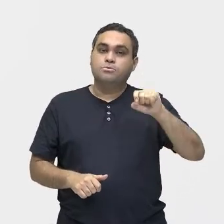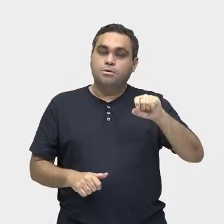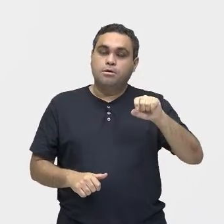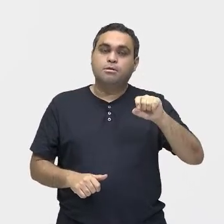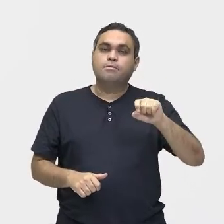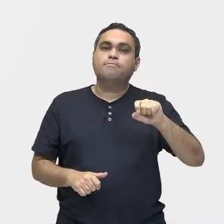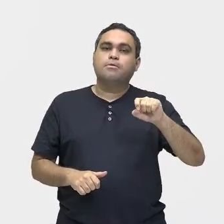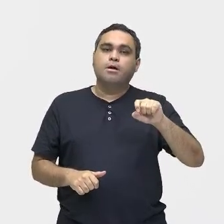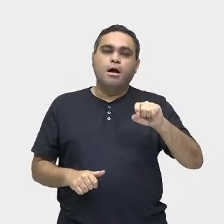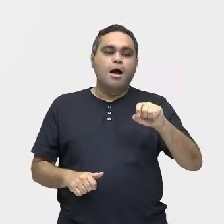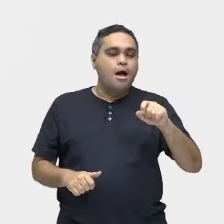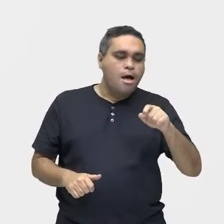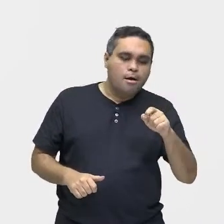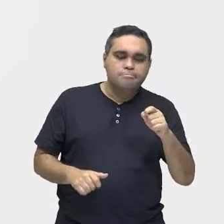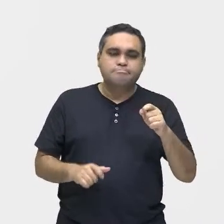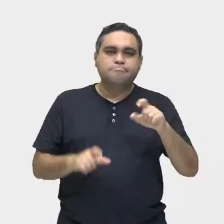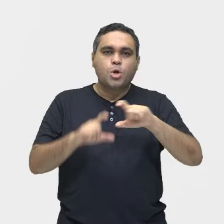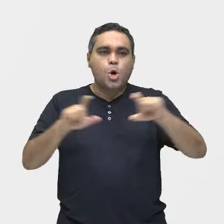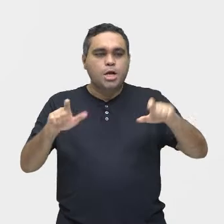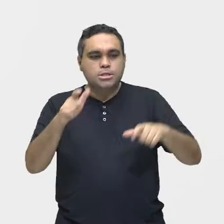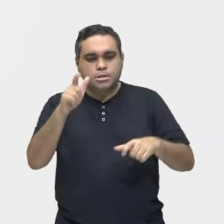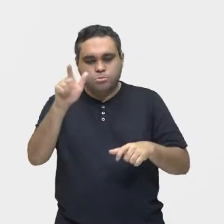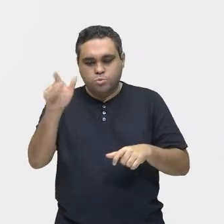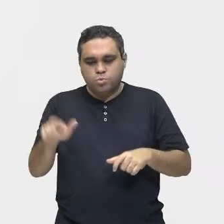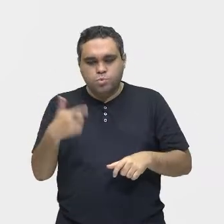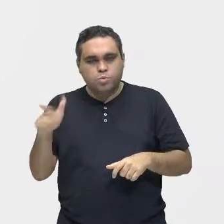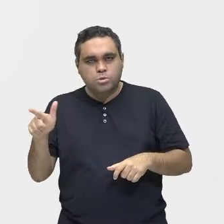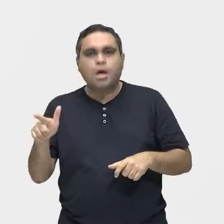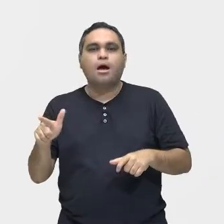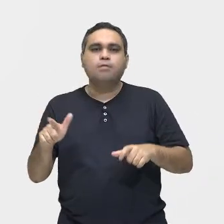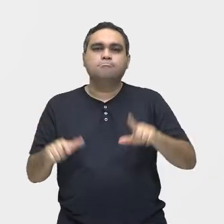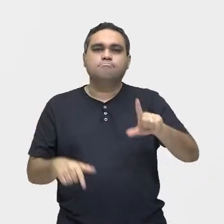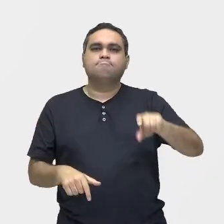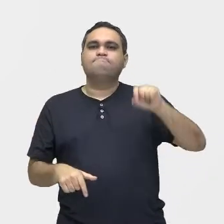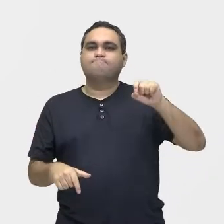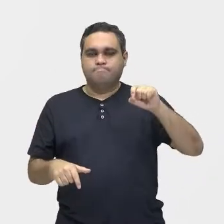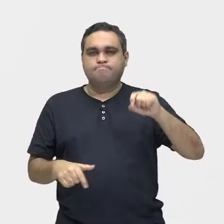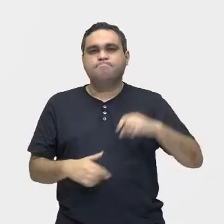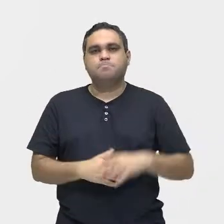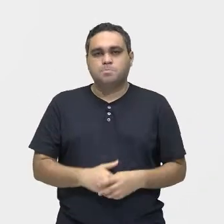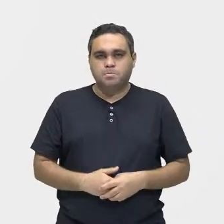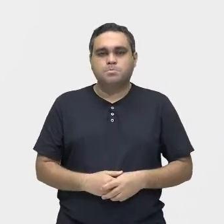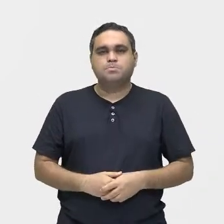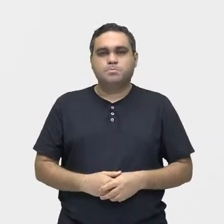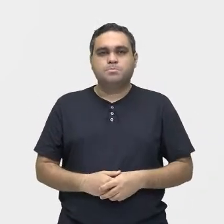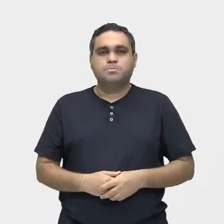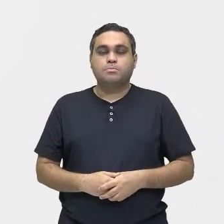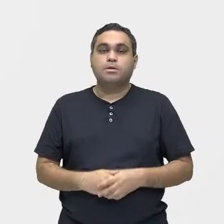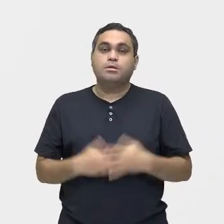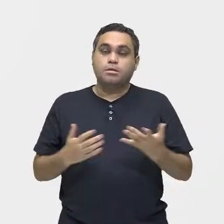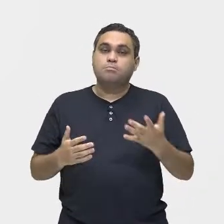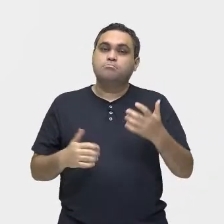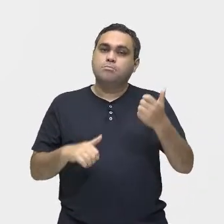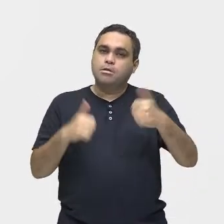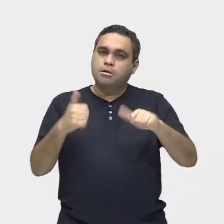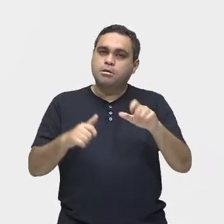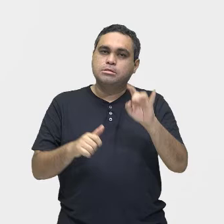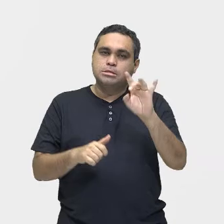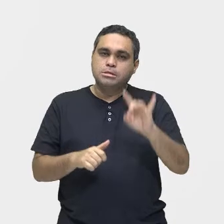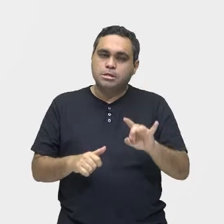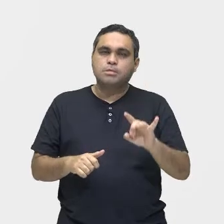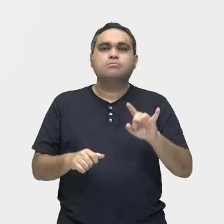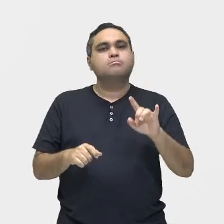assinalar aquela oração que não possui o sujeito, que é constituída apenas pelo predicado. Analise uma por uma